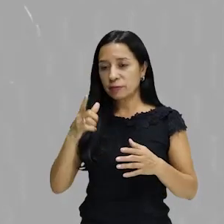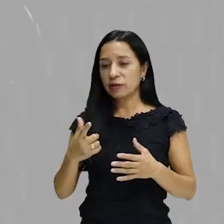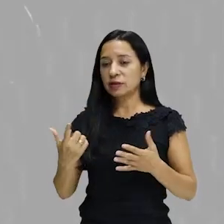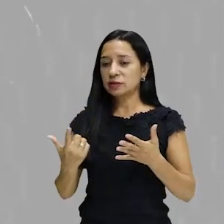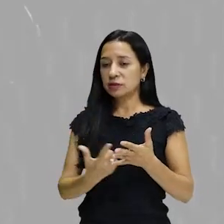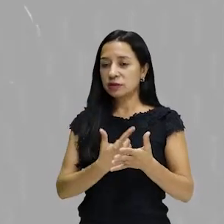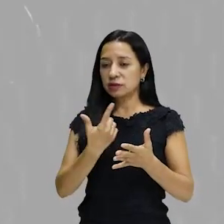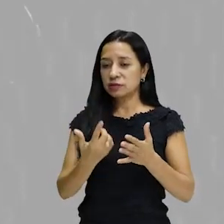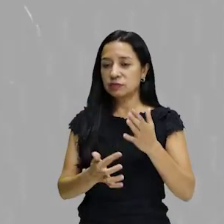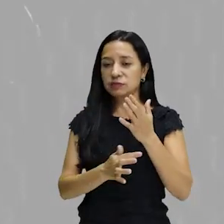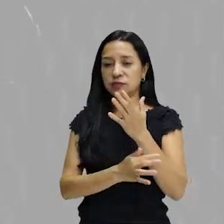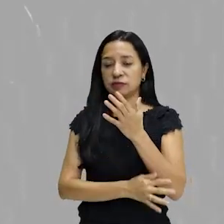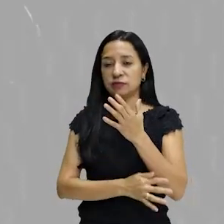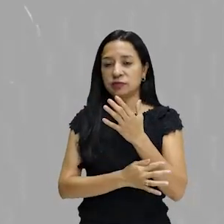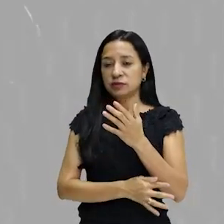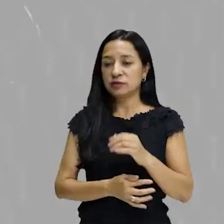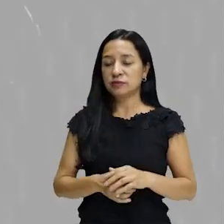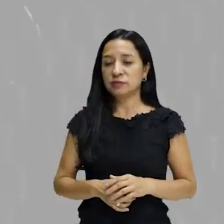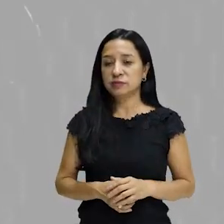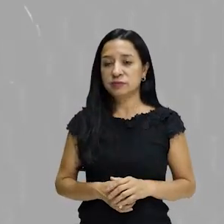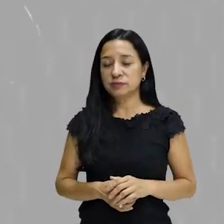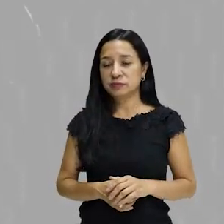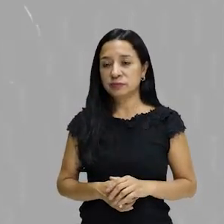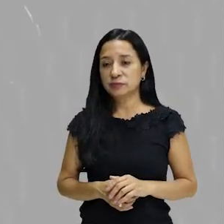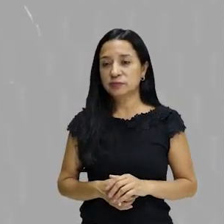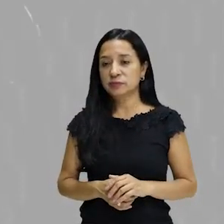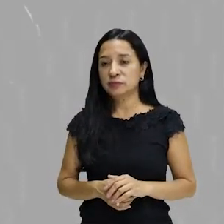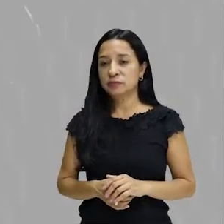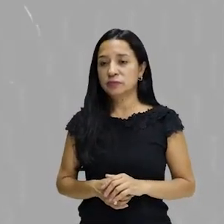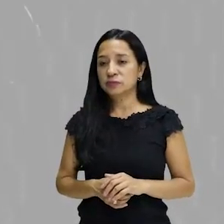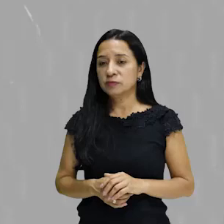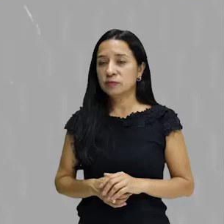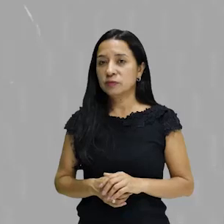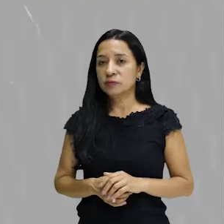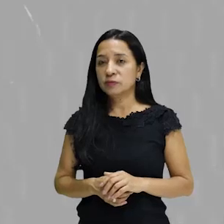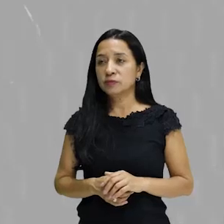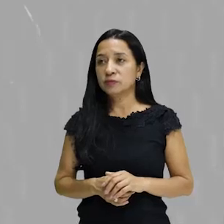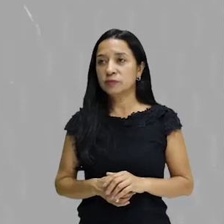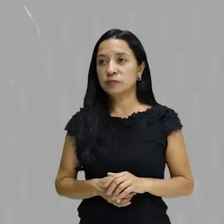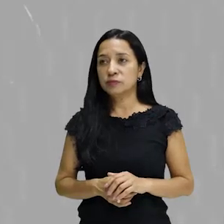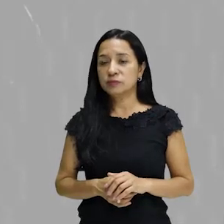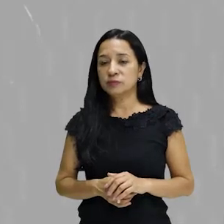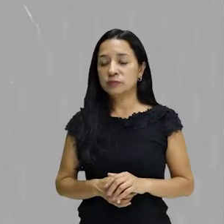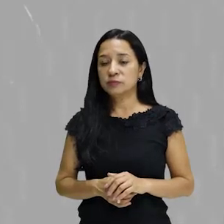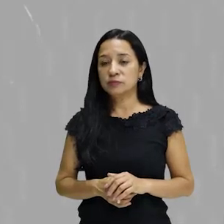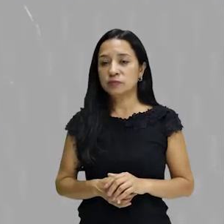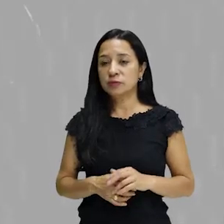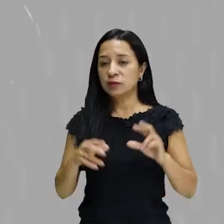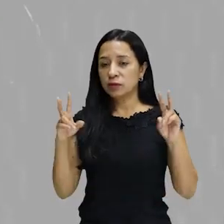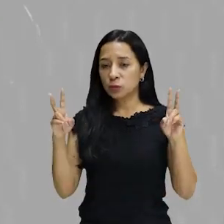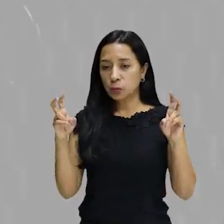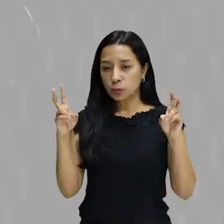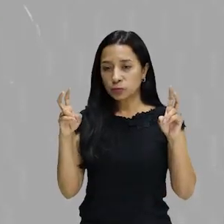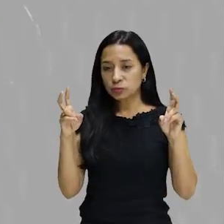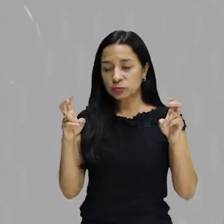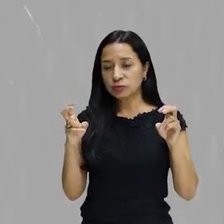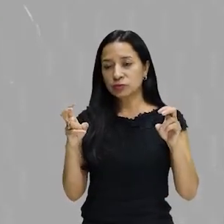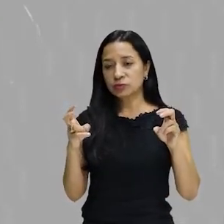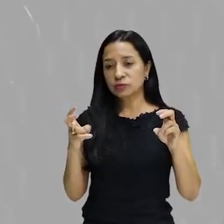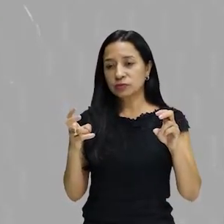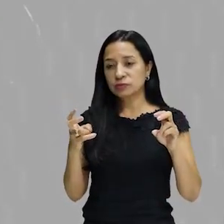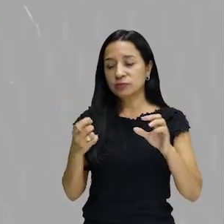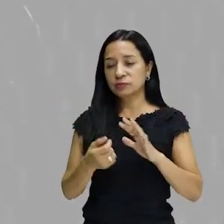física, né? Da mecânica clássica que nós chamamos. Ok? Então ele vendo o título aí, né?